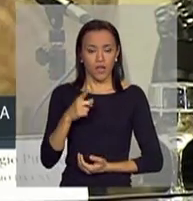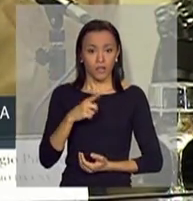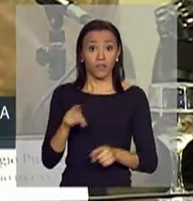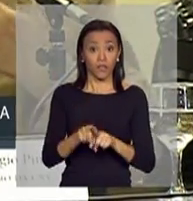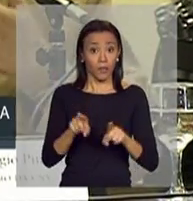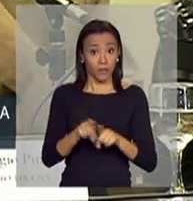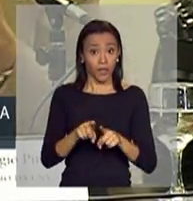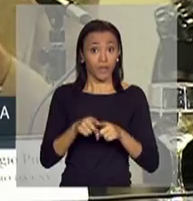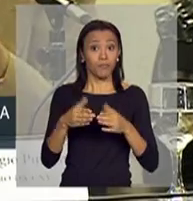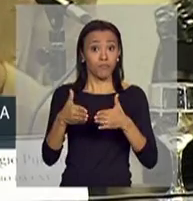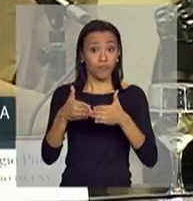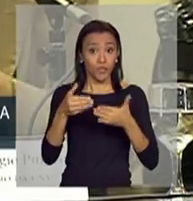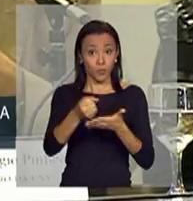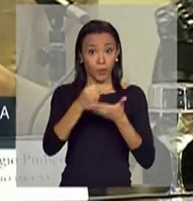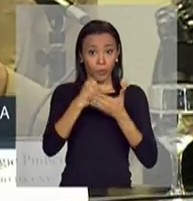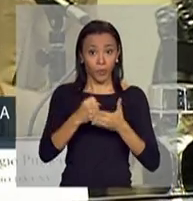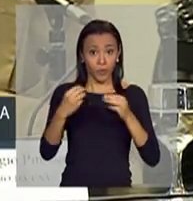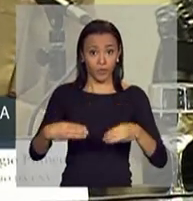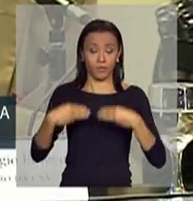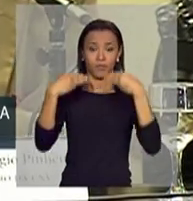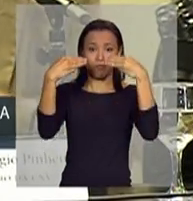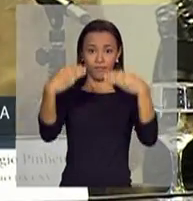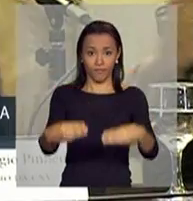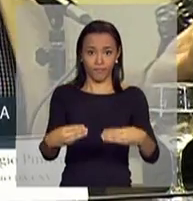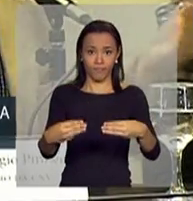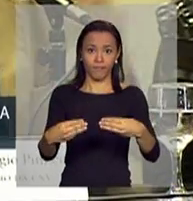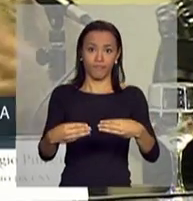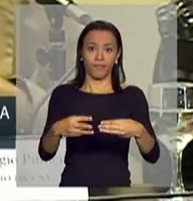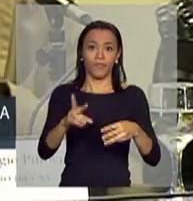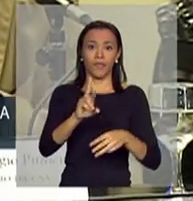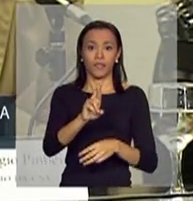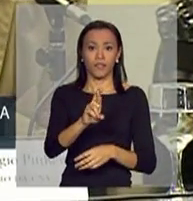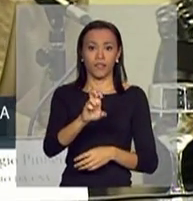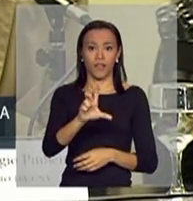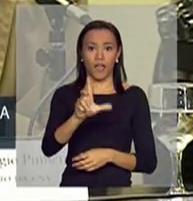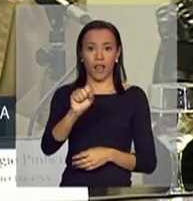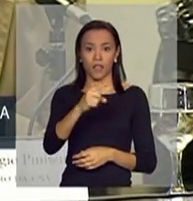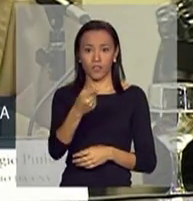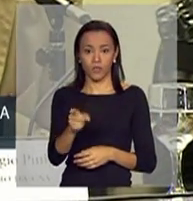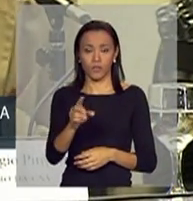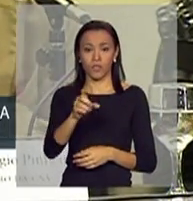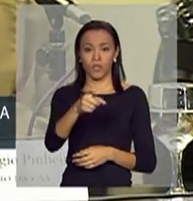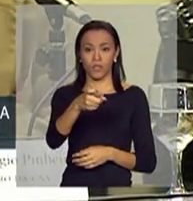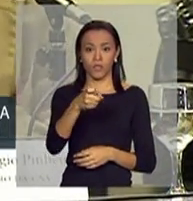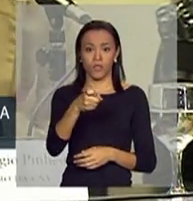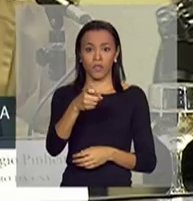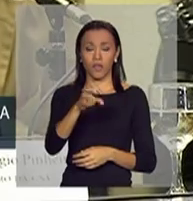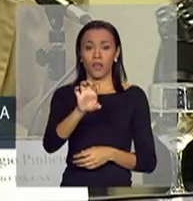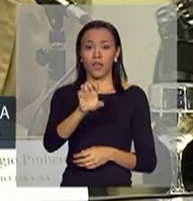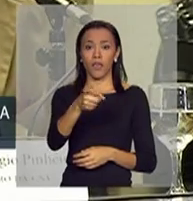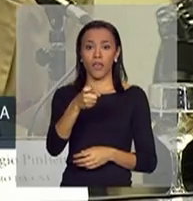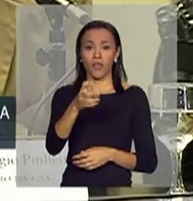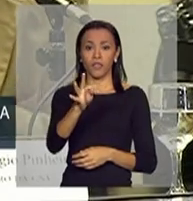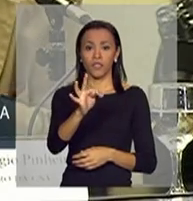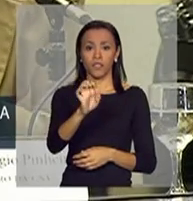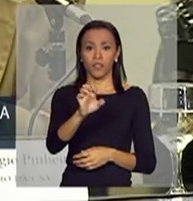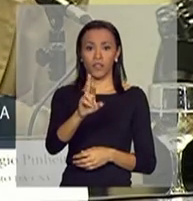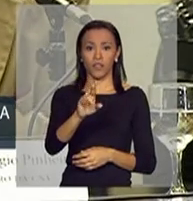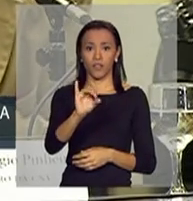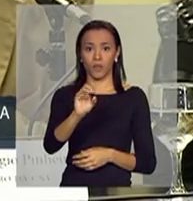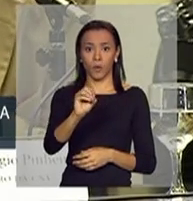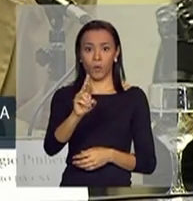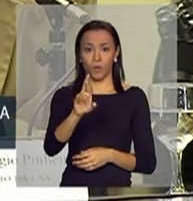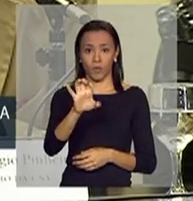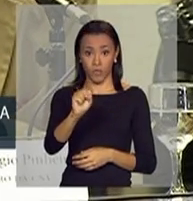das Relações Exteriores, porque nós não... No outro dia mesmo, a Rosa esteve com... E o Cláudio tiveram com o presidente da Alemanha. A Alemanha é um